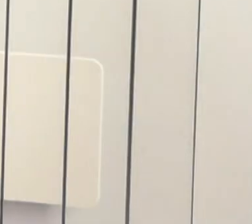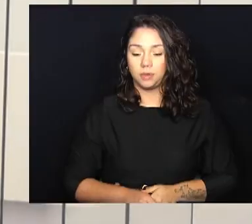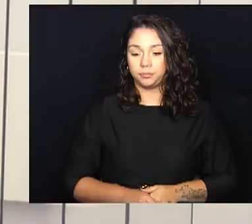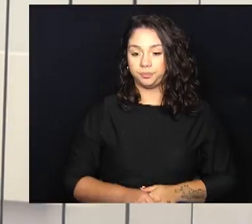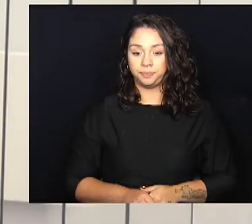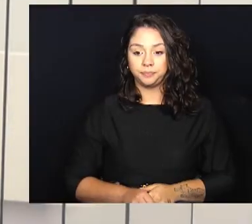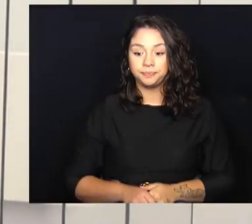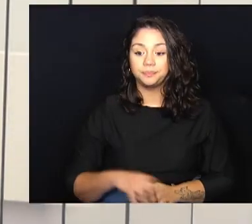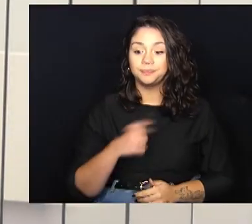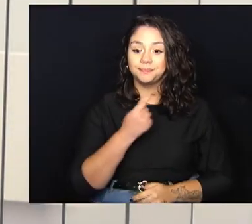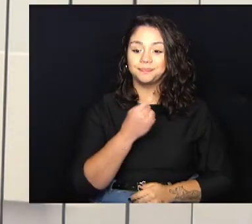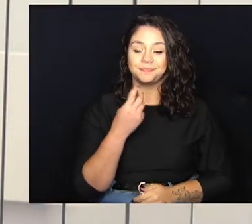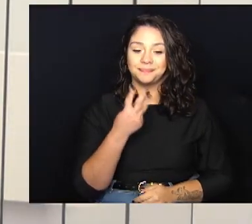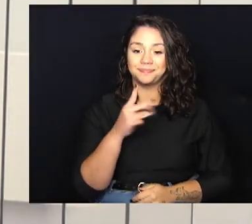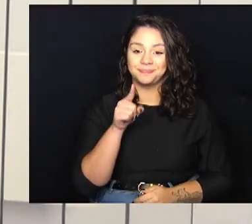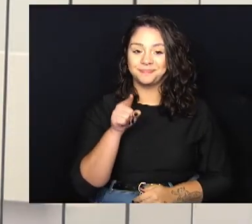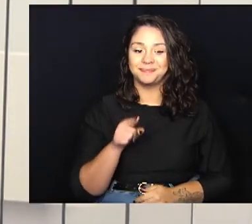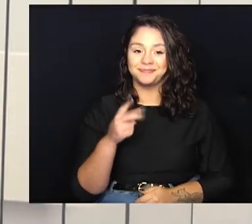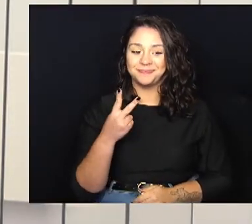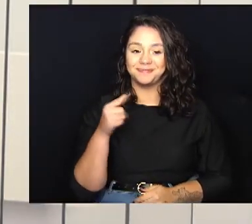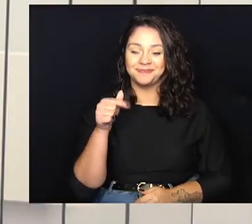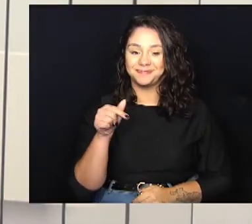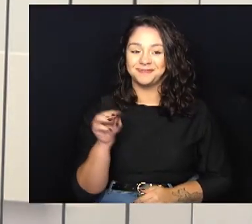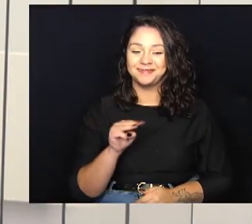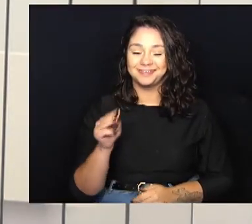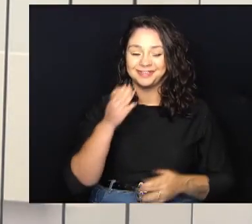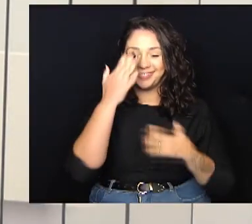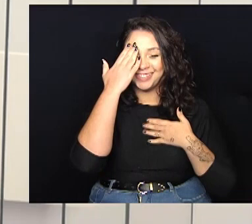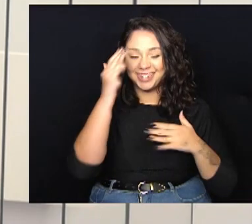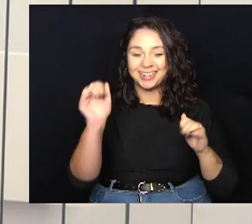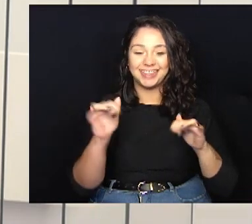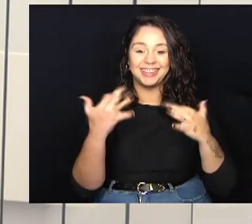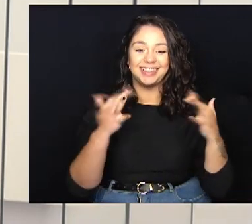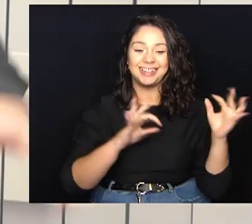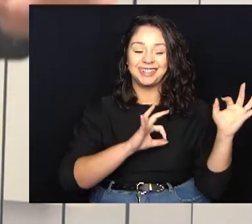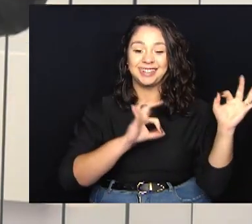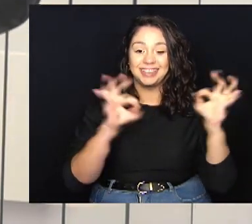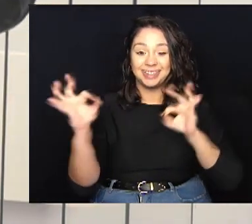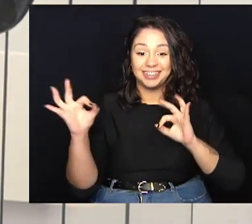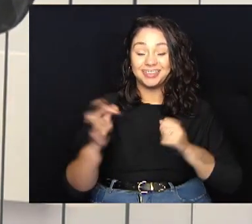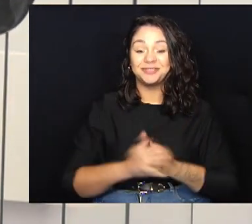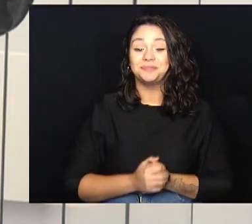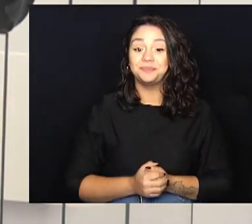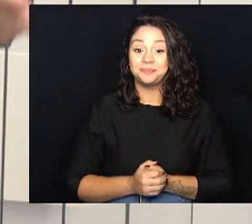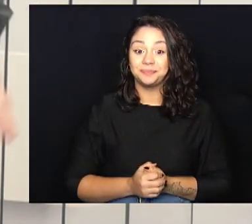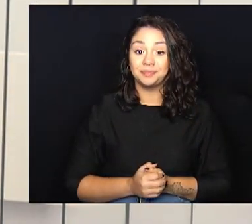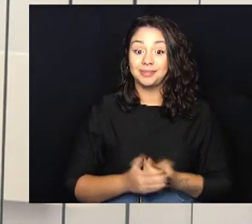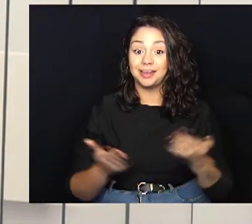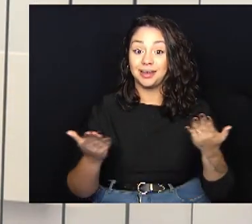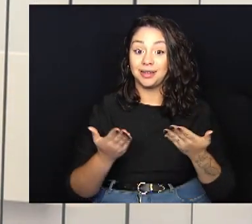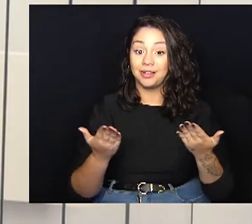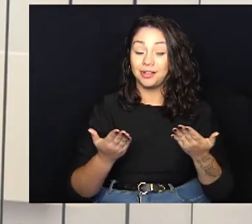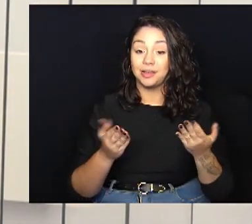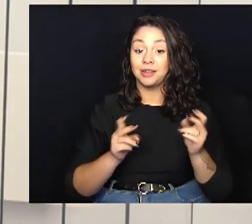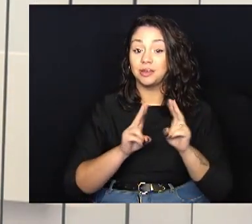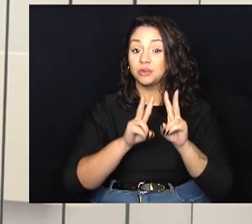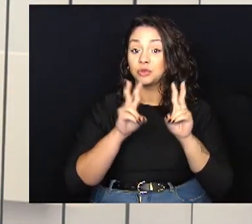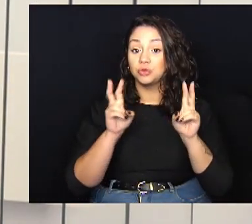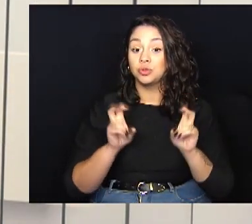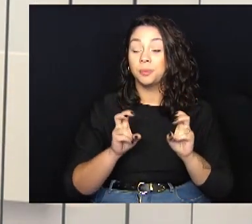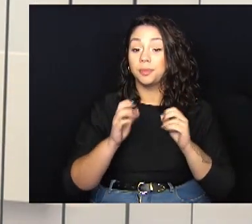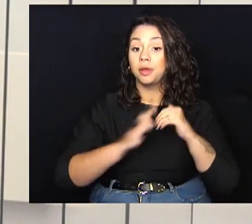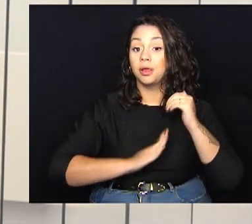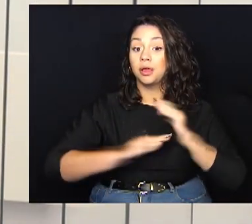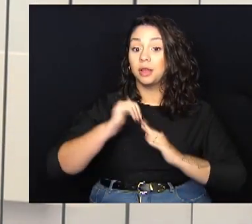uma hora mais 27 minutos Muito obrigado pela sua companhia pela sua audiência hora de falarmos sobre uma atividade